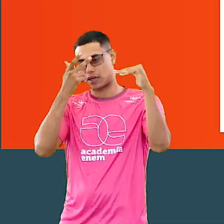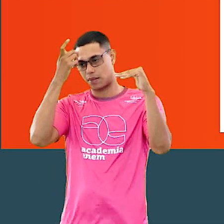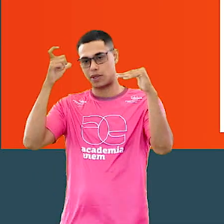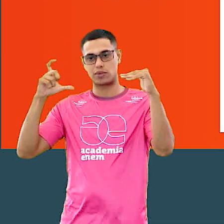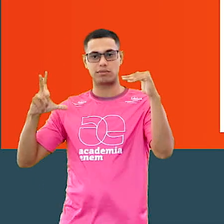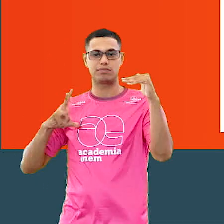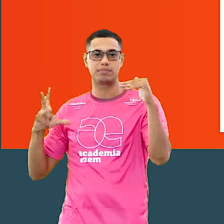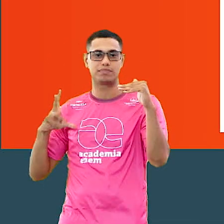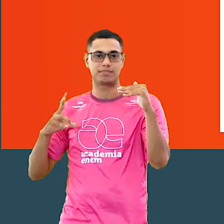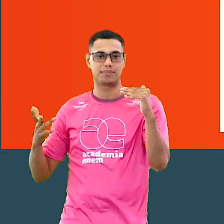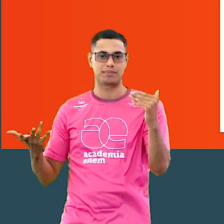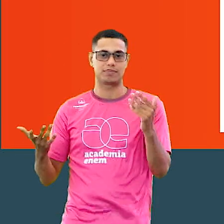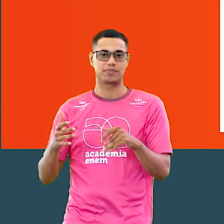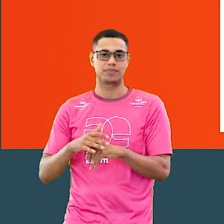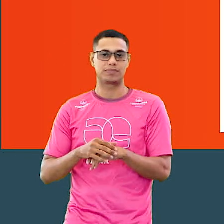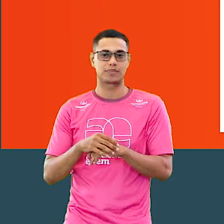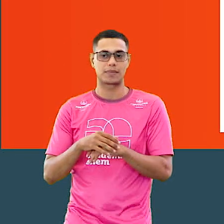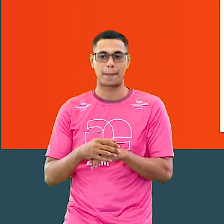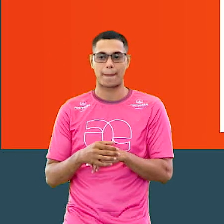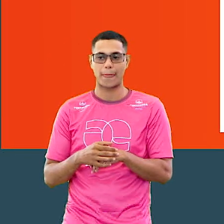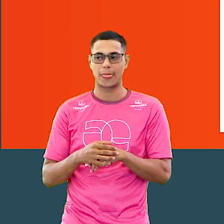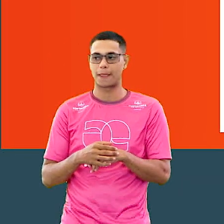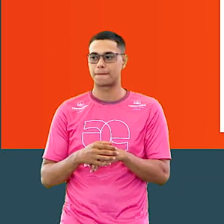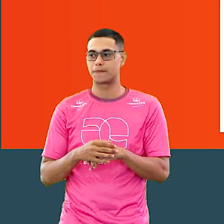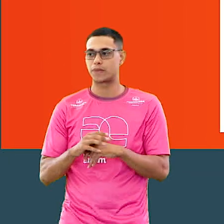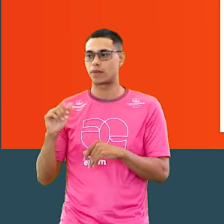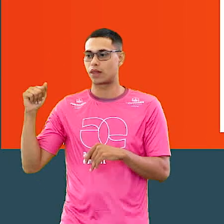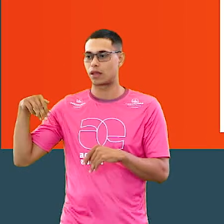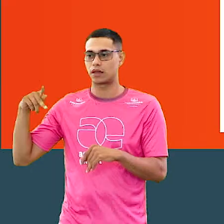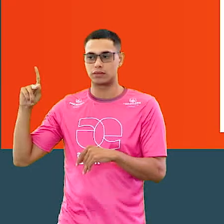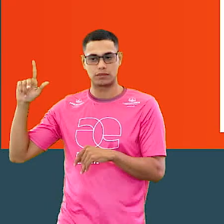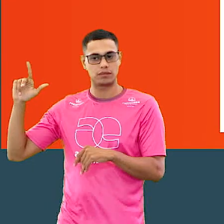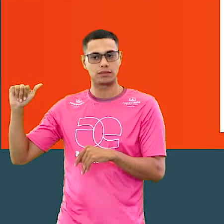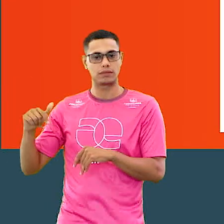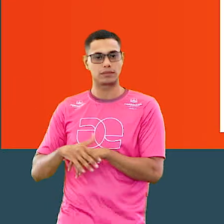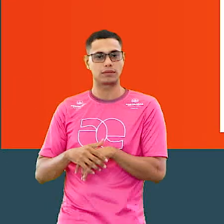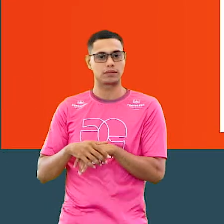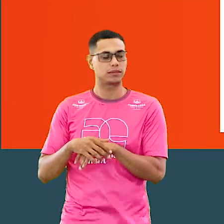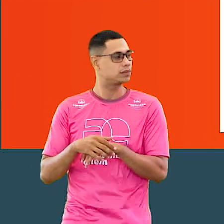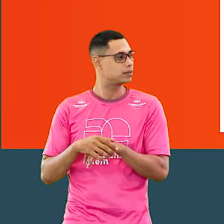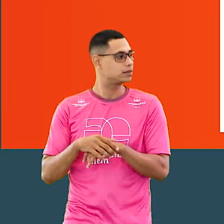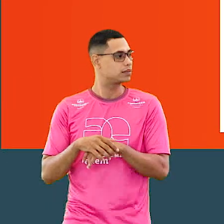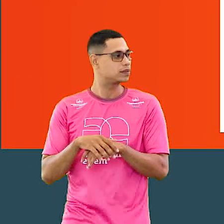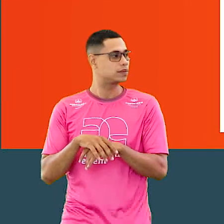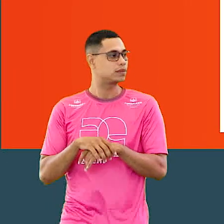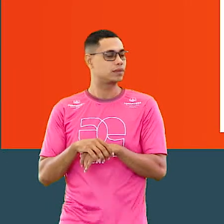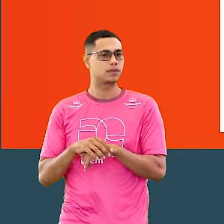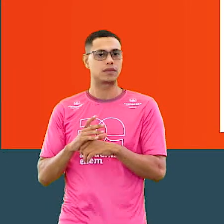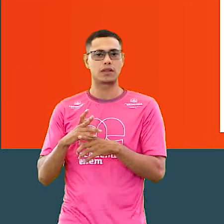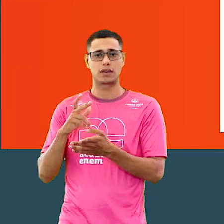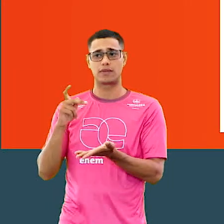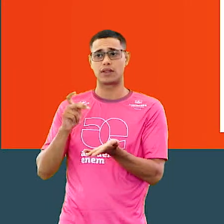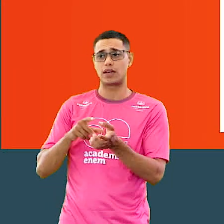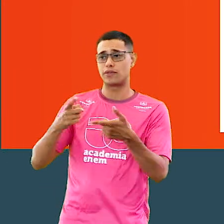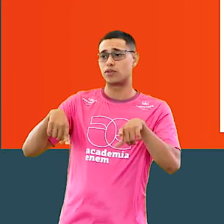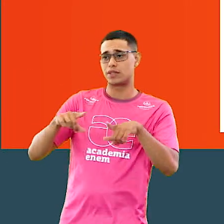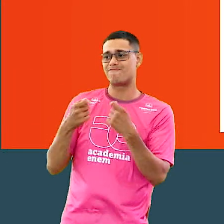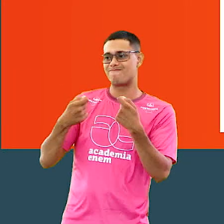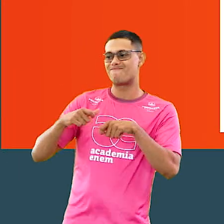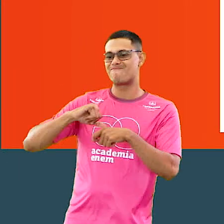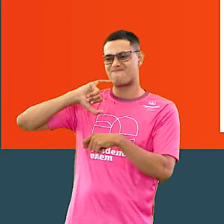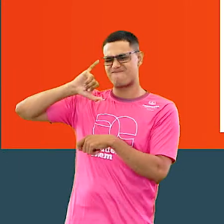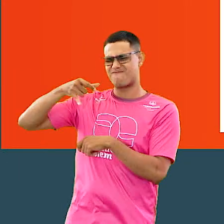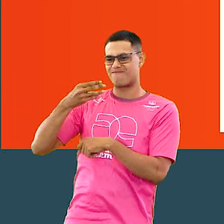aos estudantes que ingressam pela ampla concorrência. Gente, vocês só precisam de uma